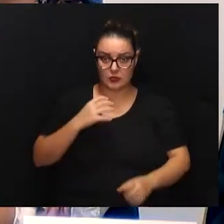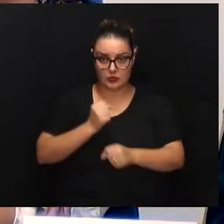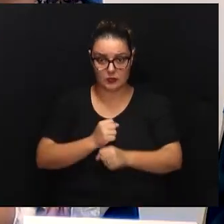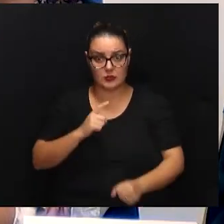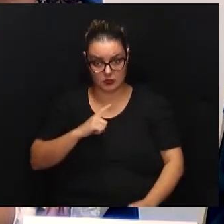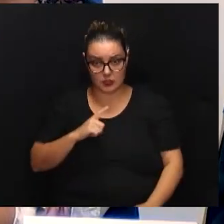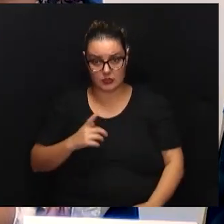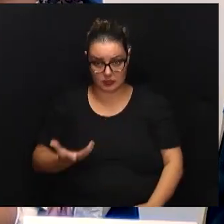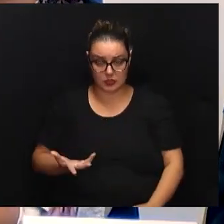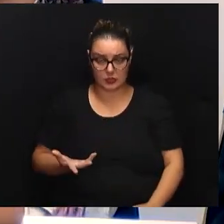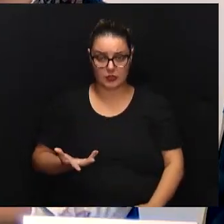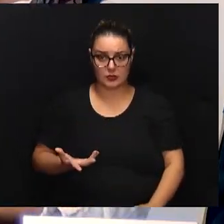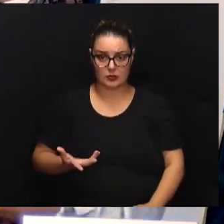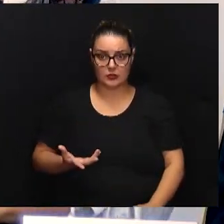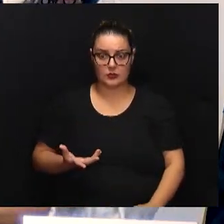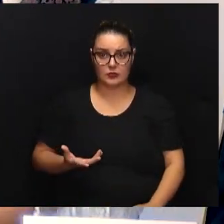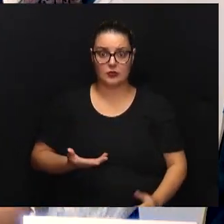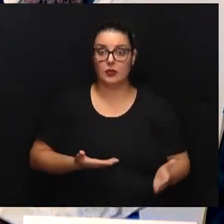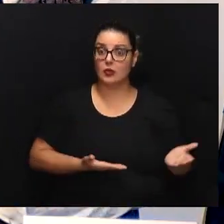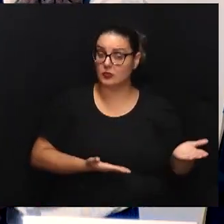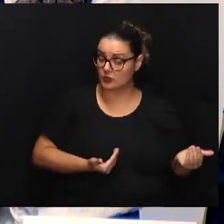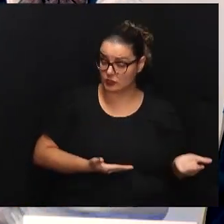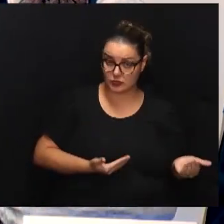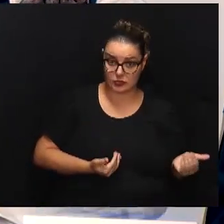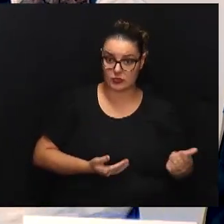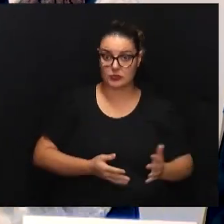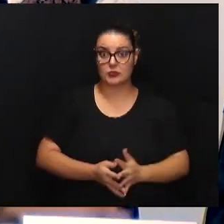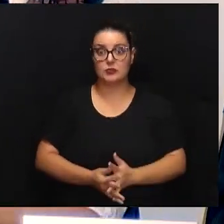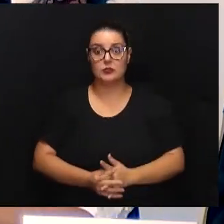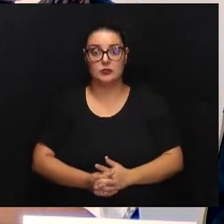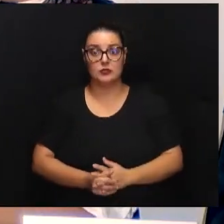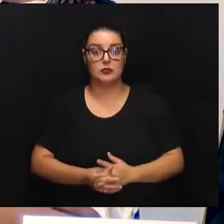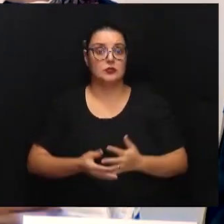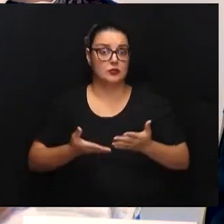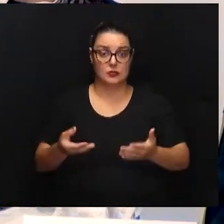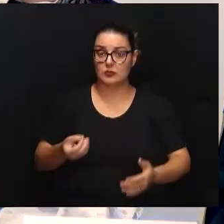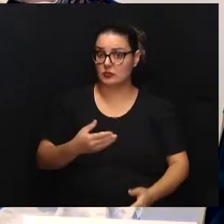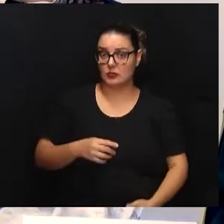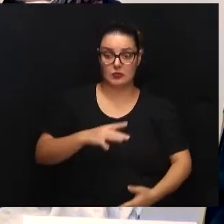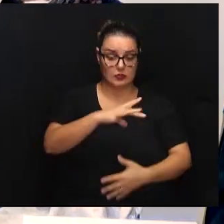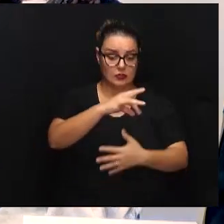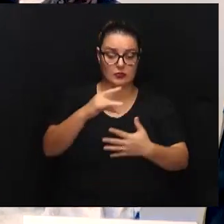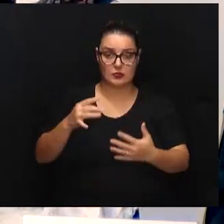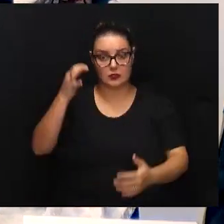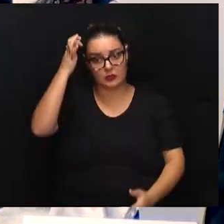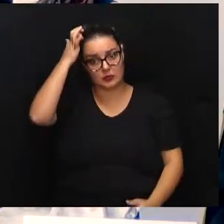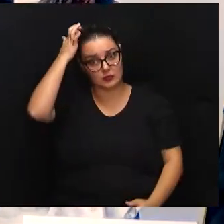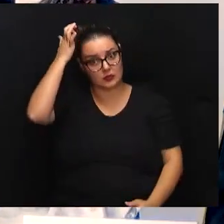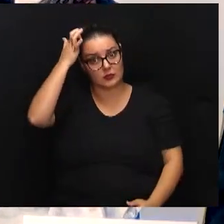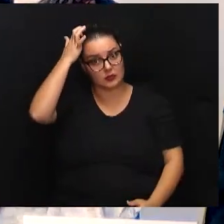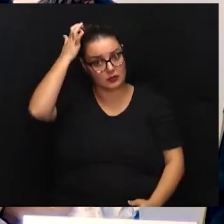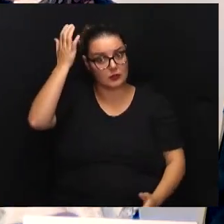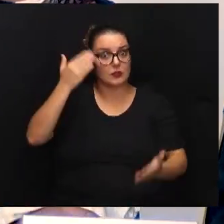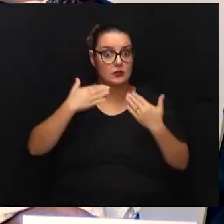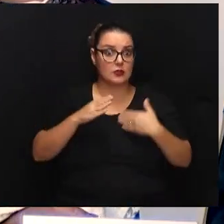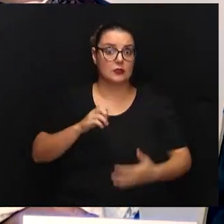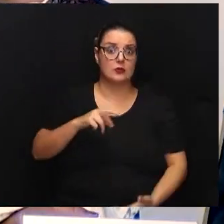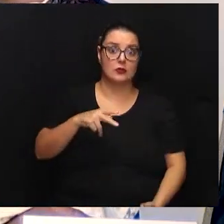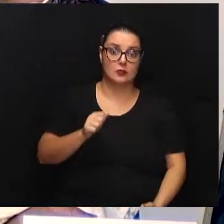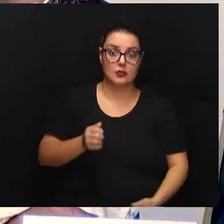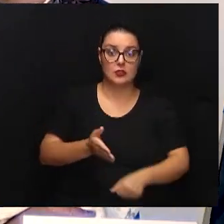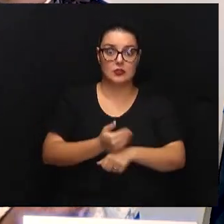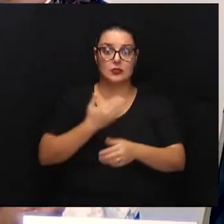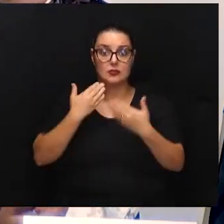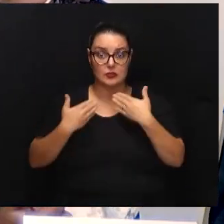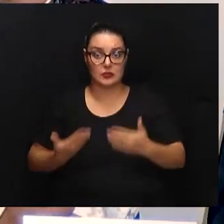juventude trazendo novos elementos. Eu estava conversando com a Bruna antes de começar, e a gente falou assim, nossa, agora tem coisas